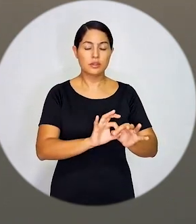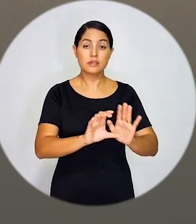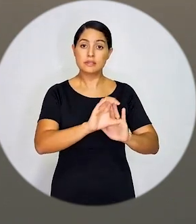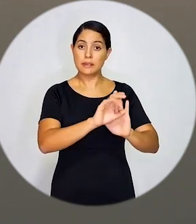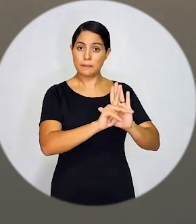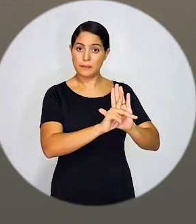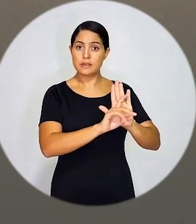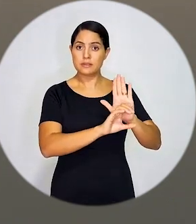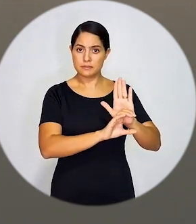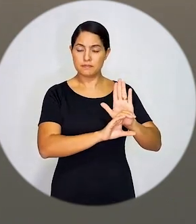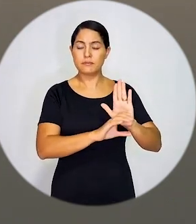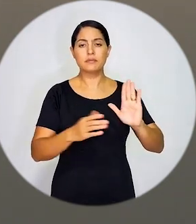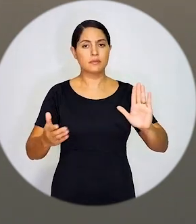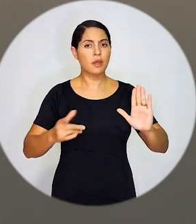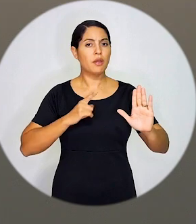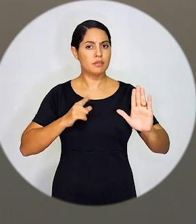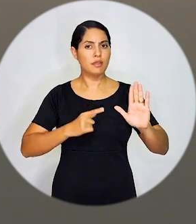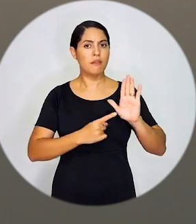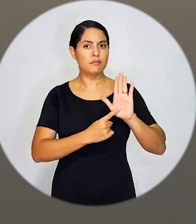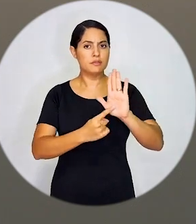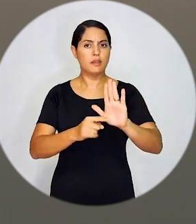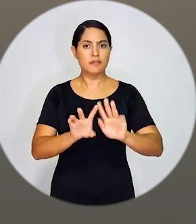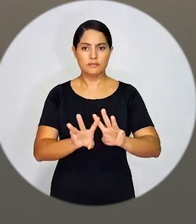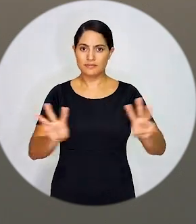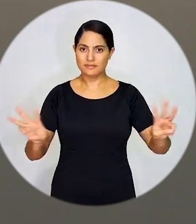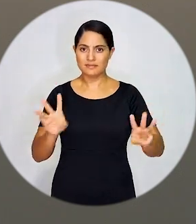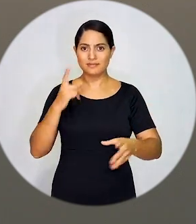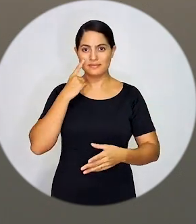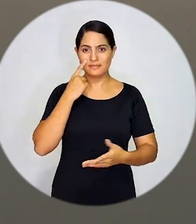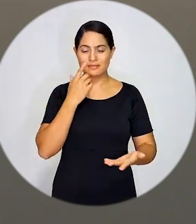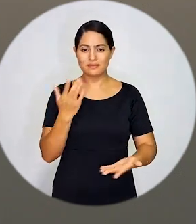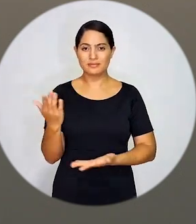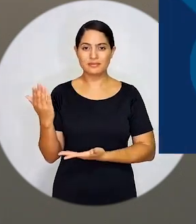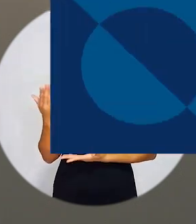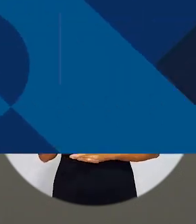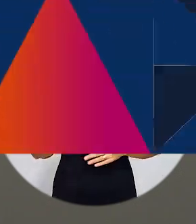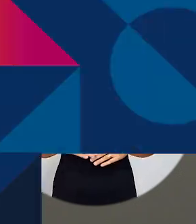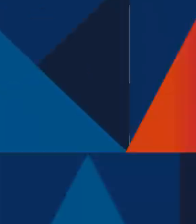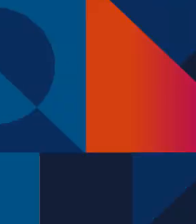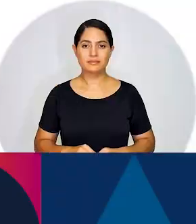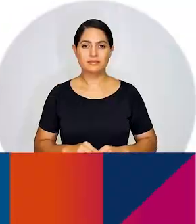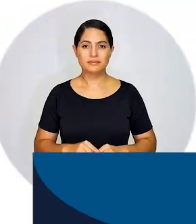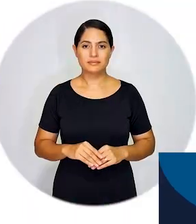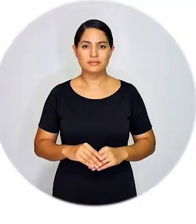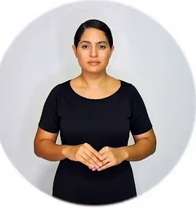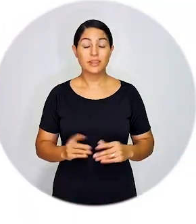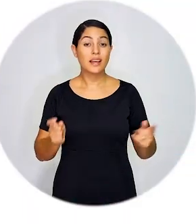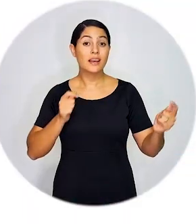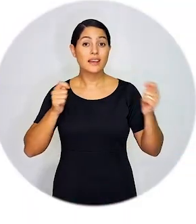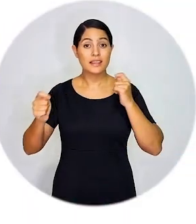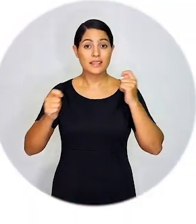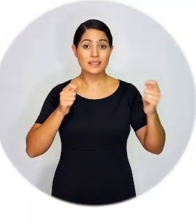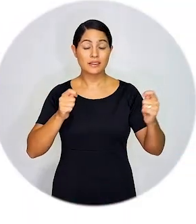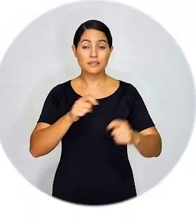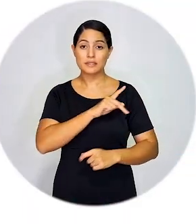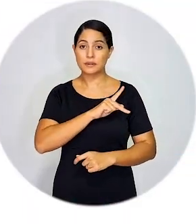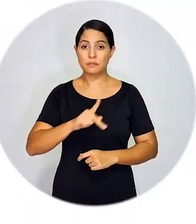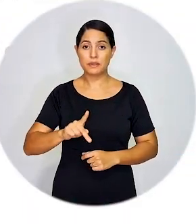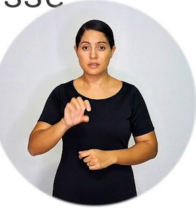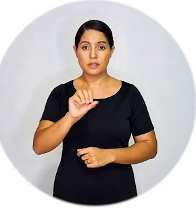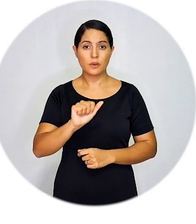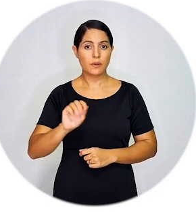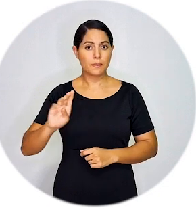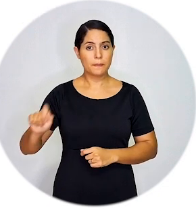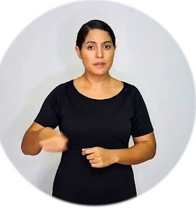de Processo Civil. Assunto, inclusive, que foi destaque no site da OAB Nacional. Em entrevista, o